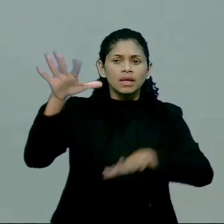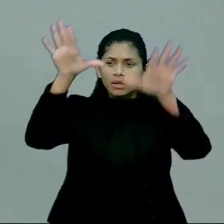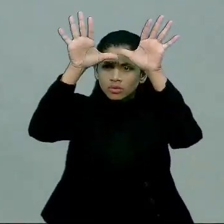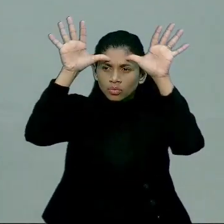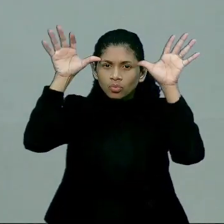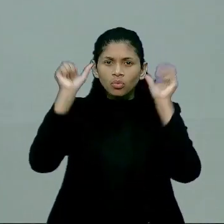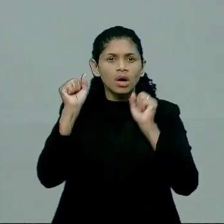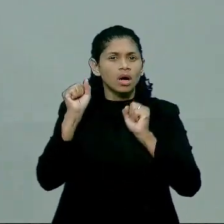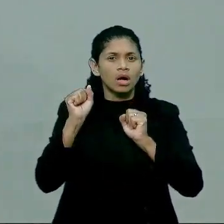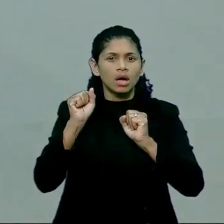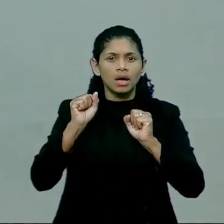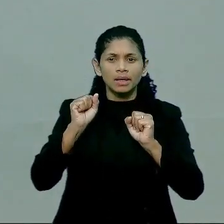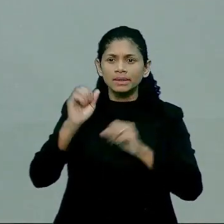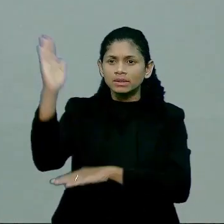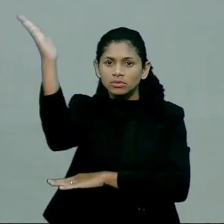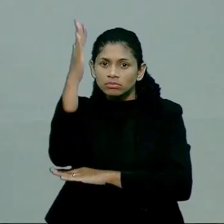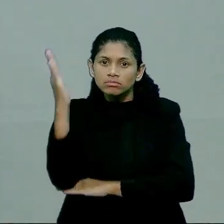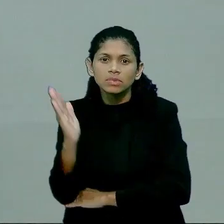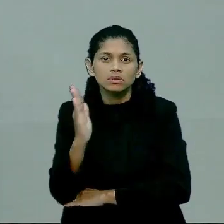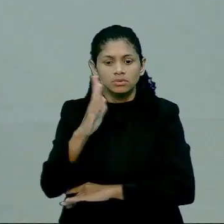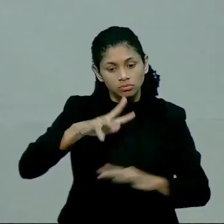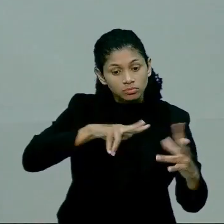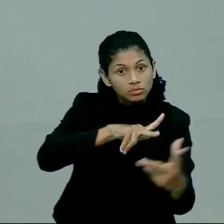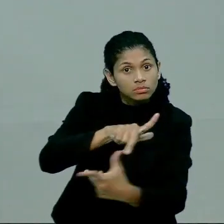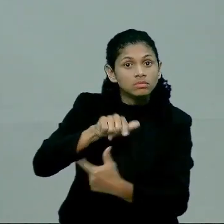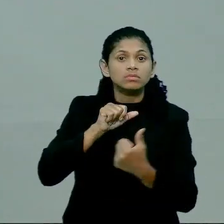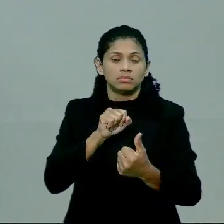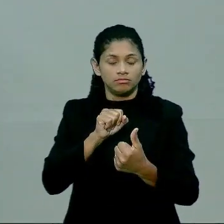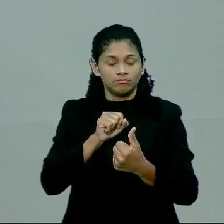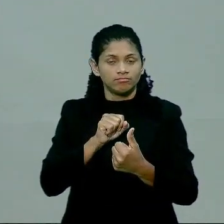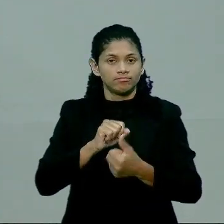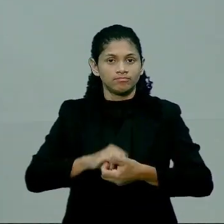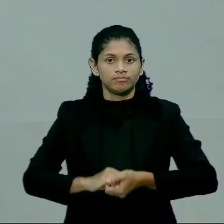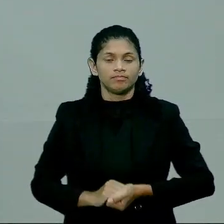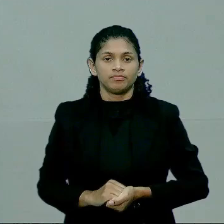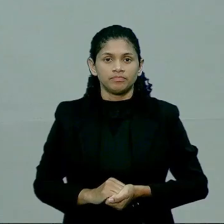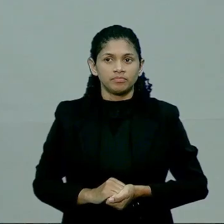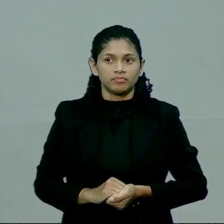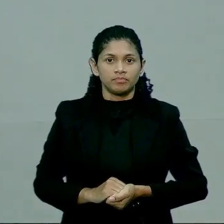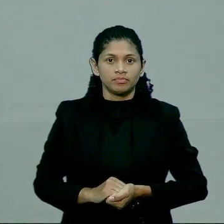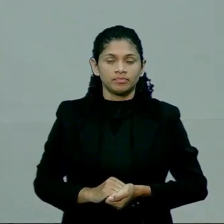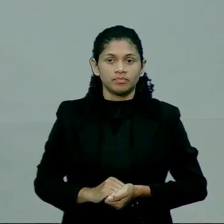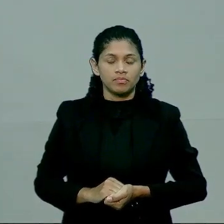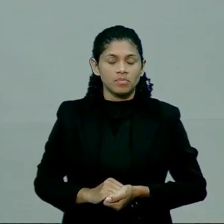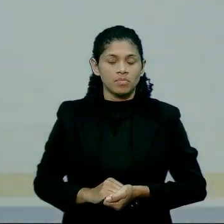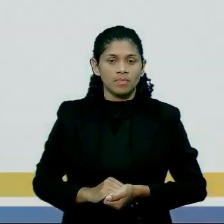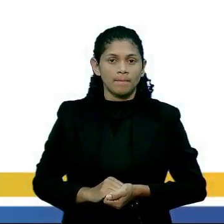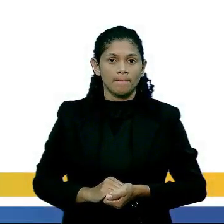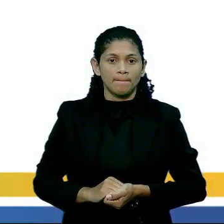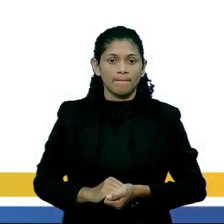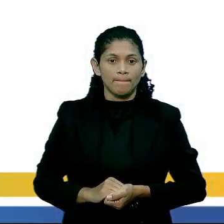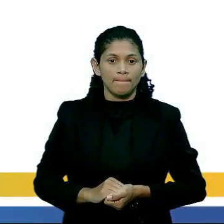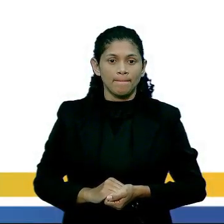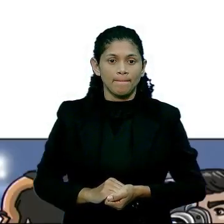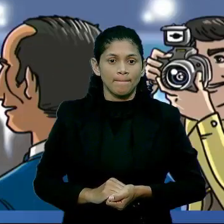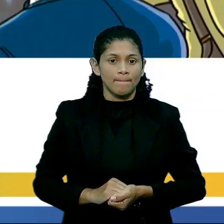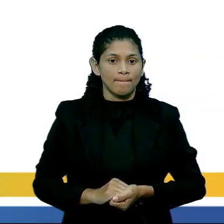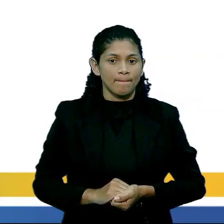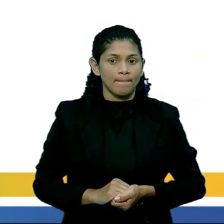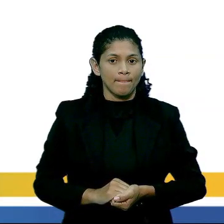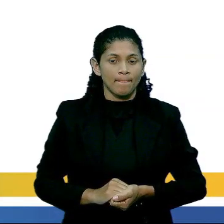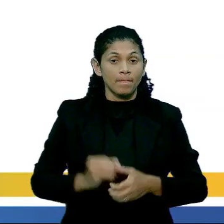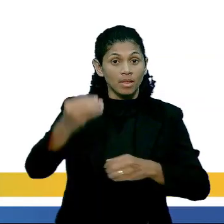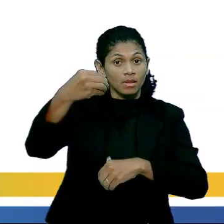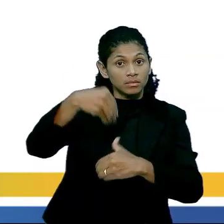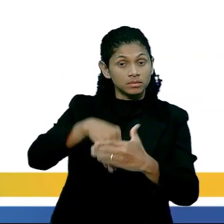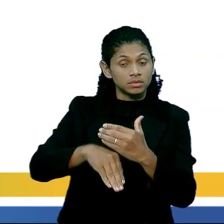leigo a situação desinformado tá então esse é o curso social do texto informativo né E